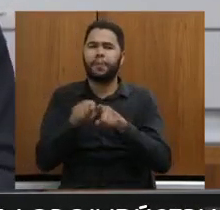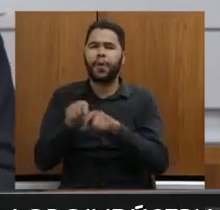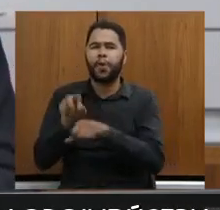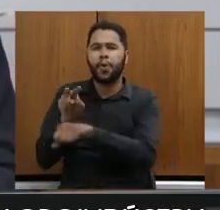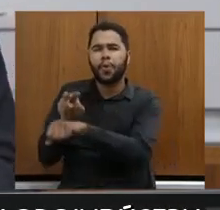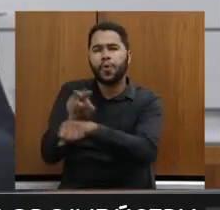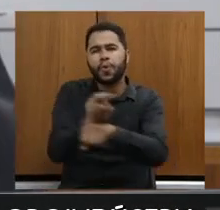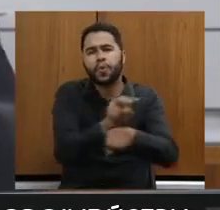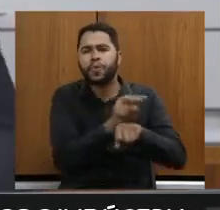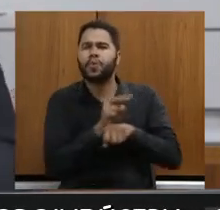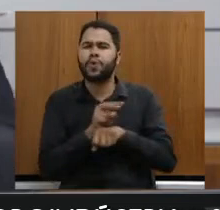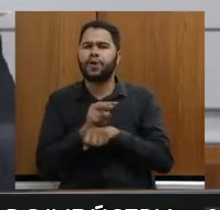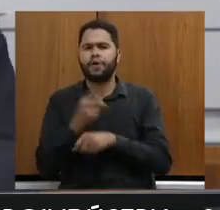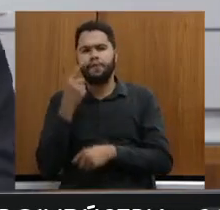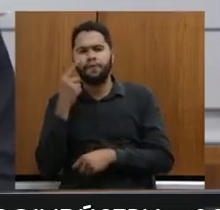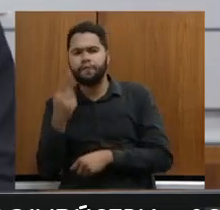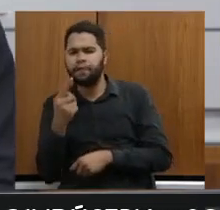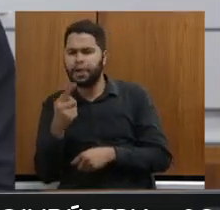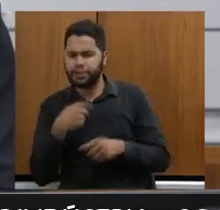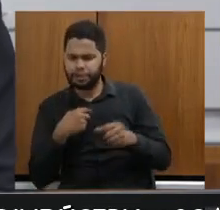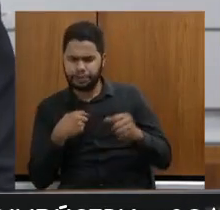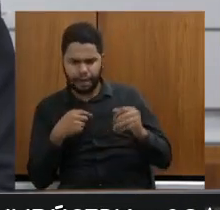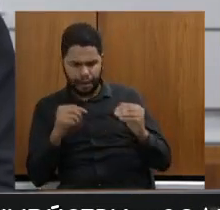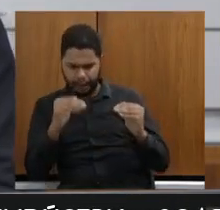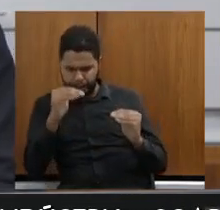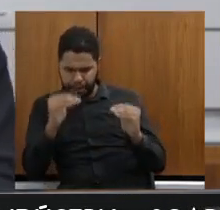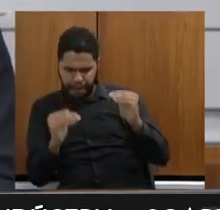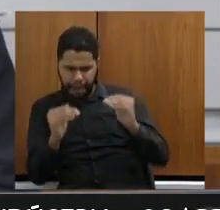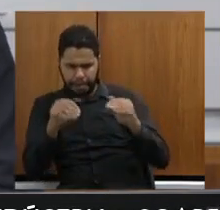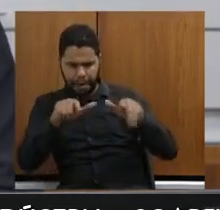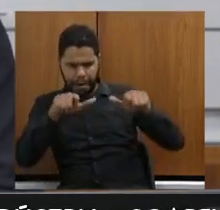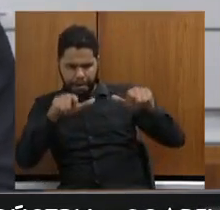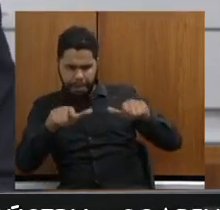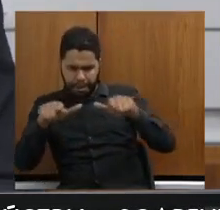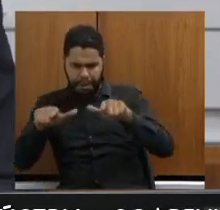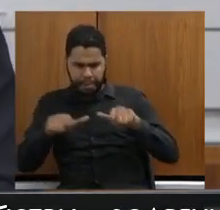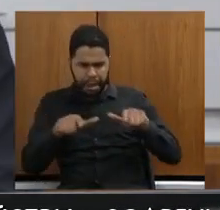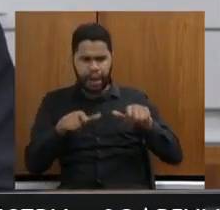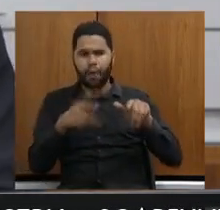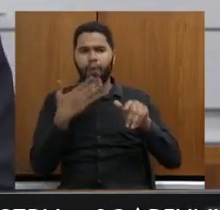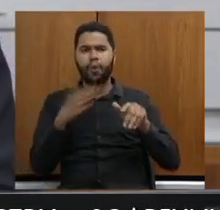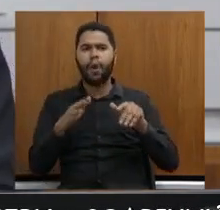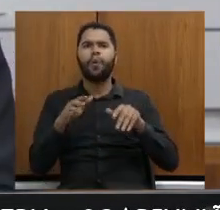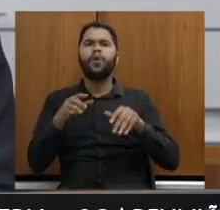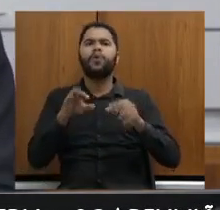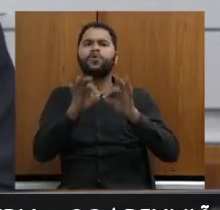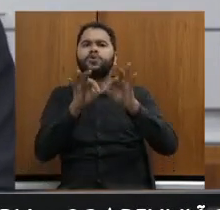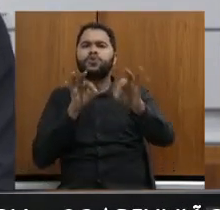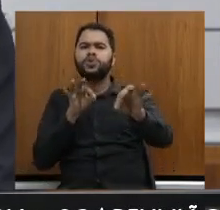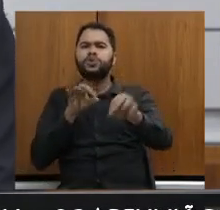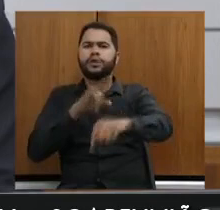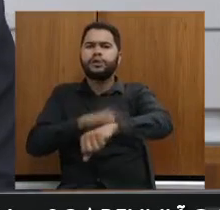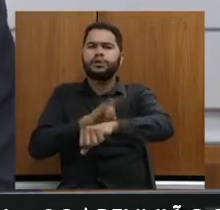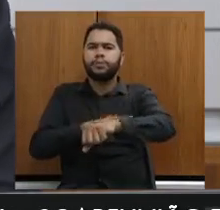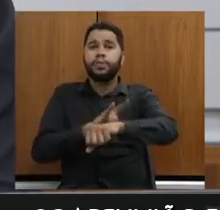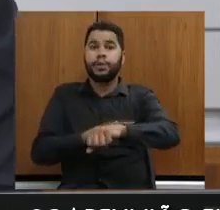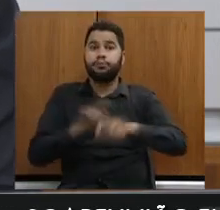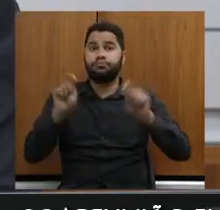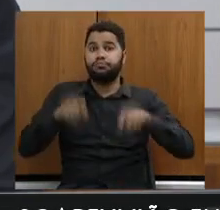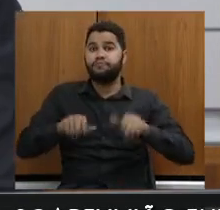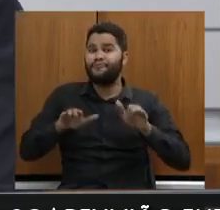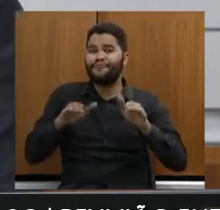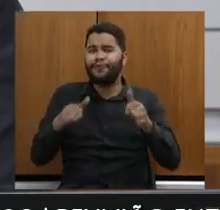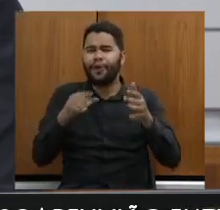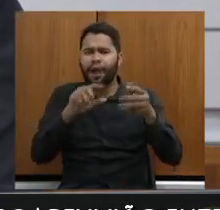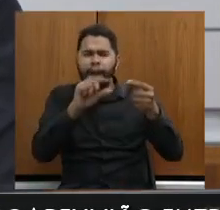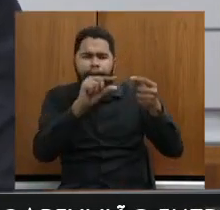controlando s o pé direito está na altura certa se tem azulejo Alice não tem azulejos a distância do banheiro Tá ok eu acho que poderia